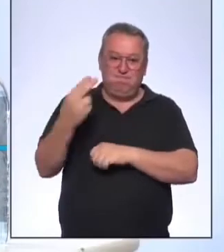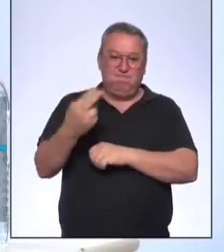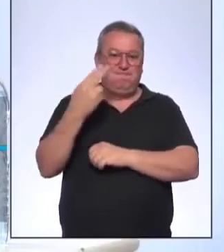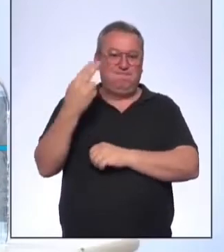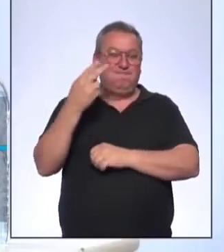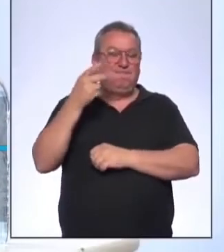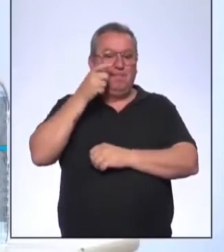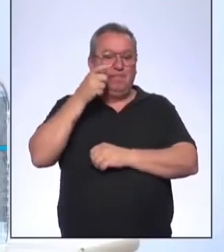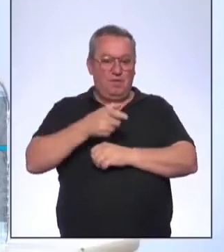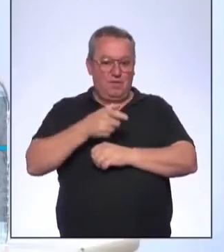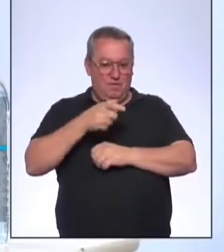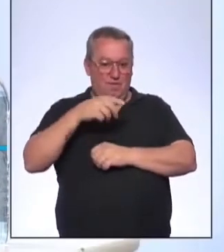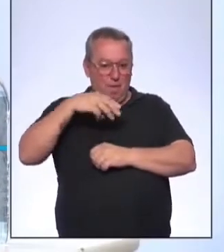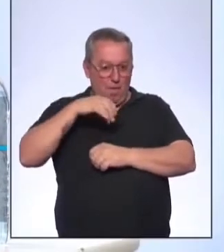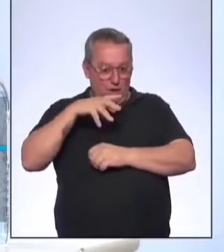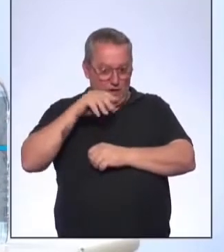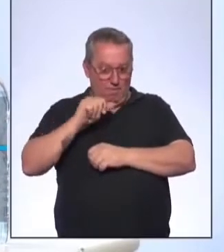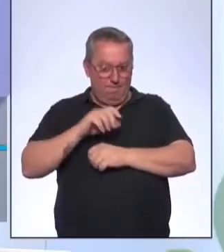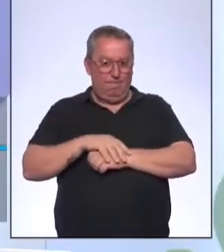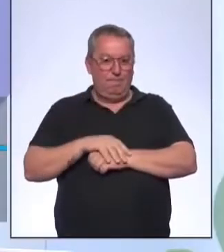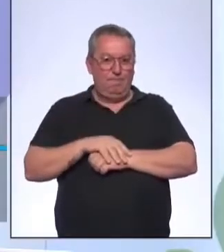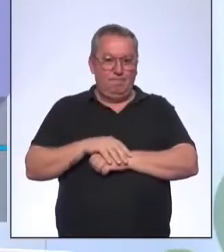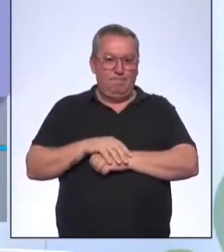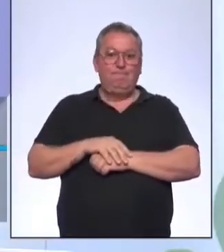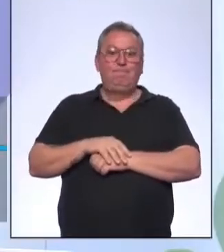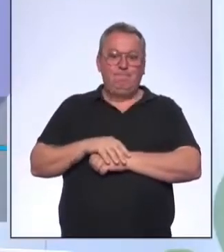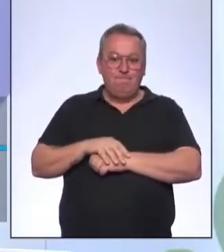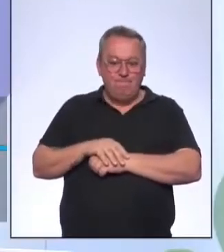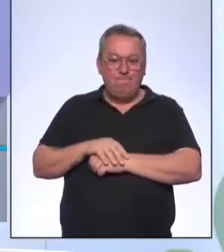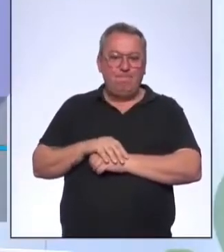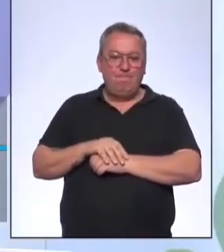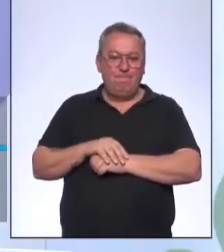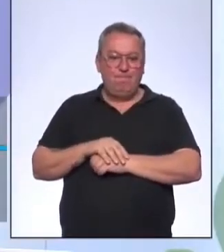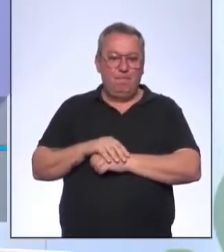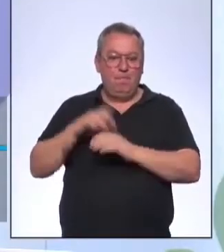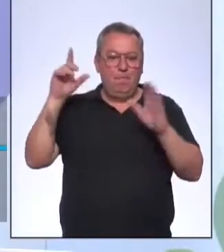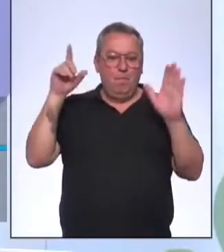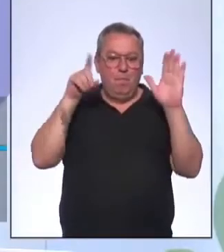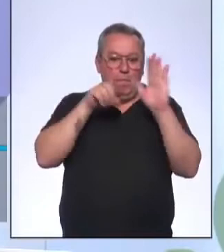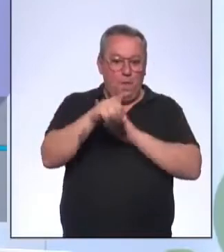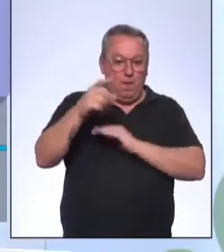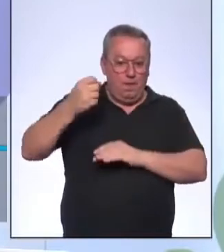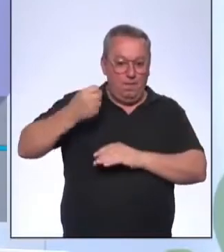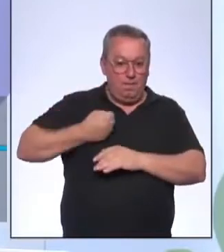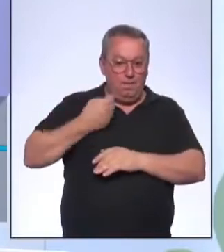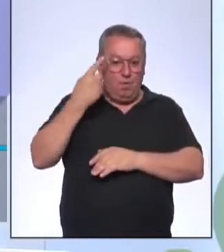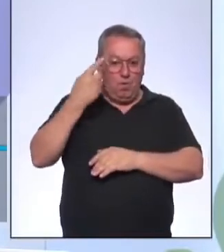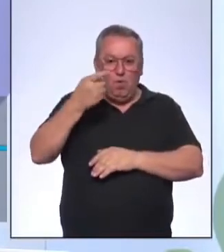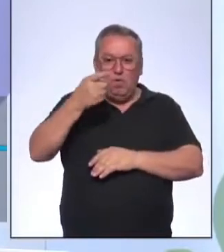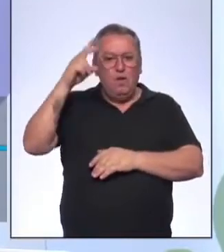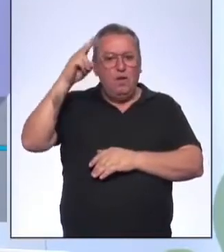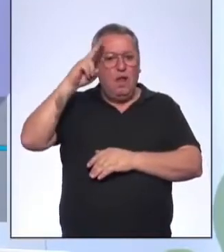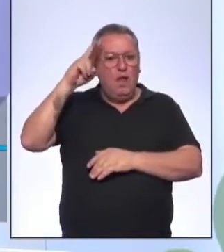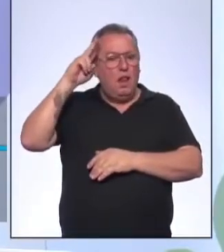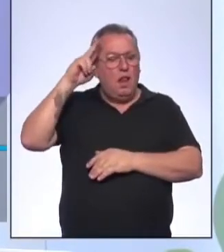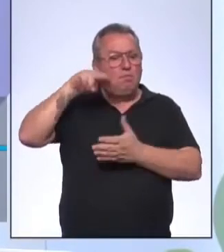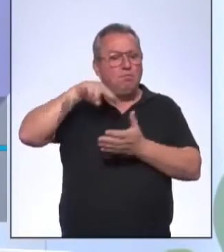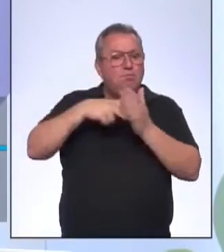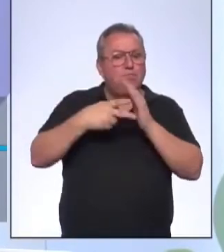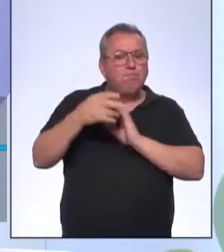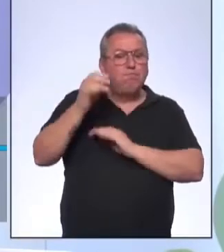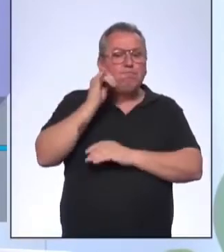vamos lá Mônica olha para o Bora lá na pergunta um Você se lembra o que é um